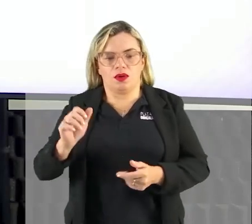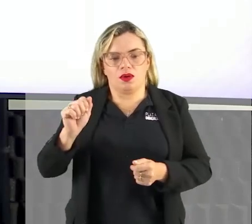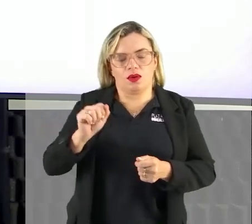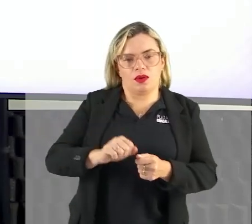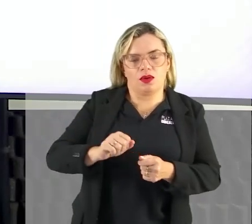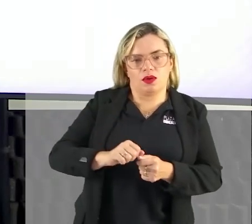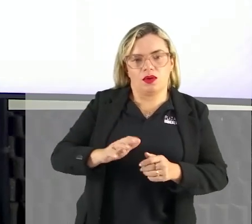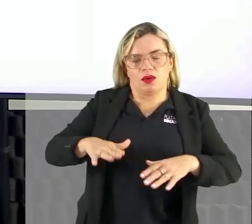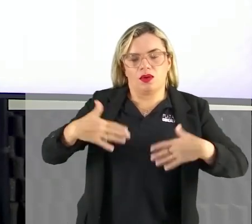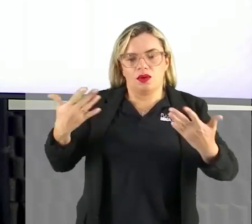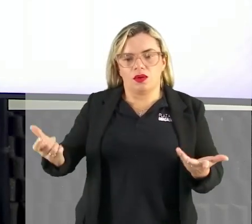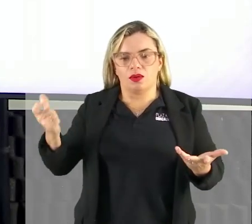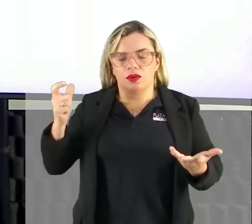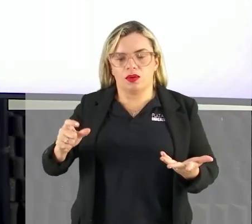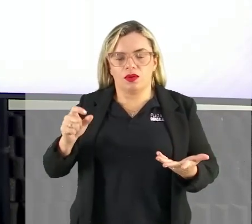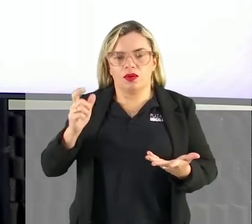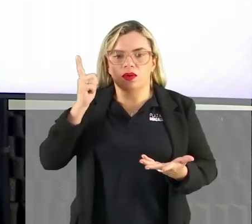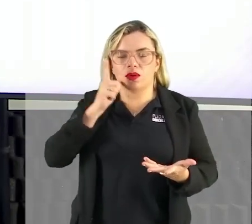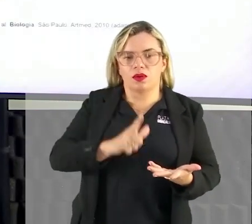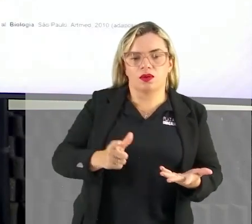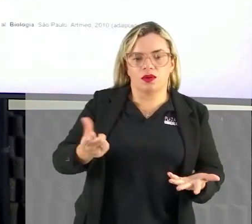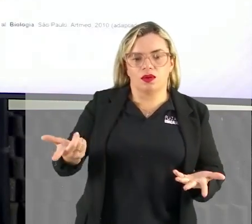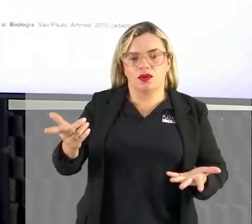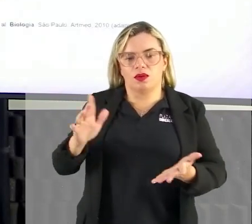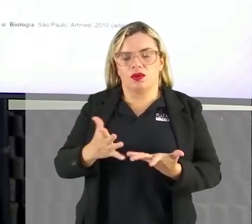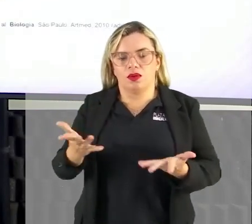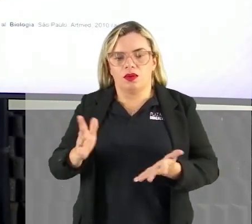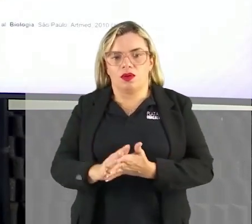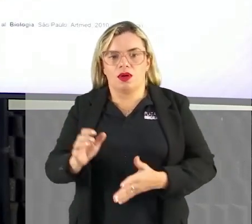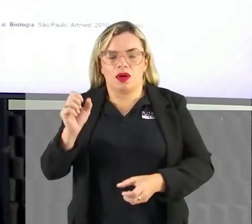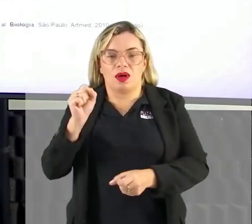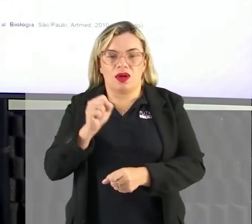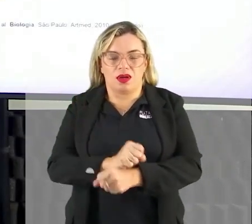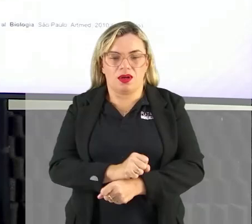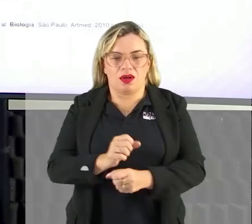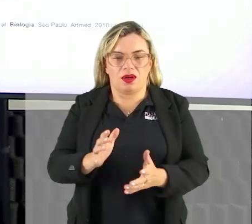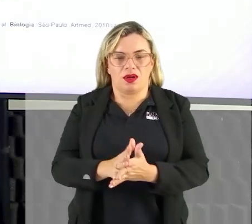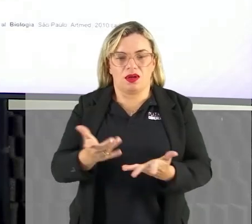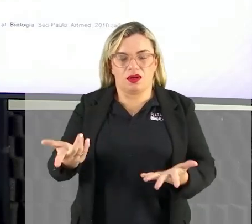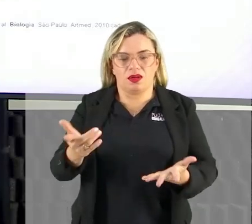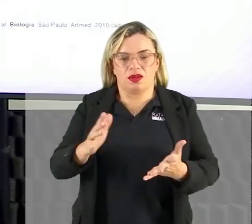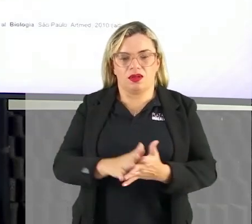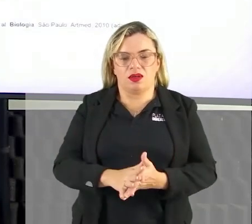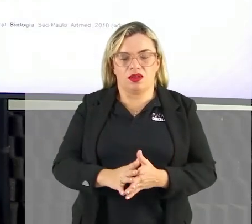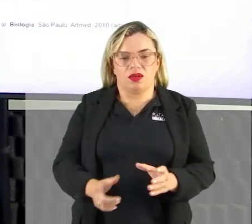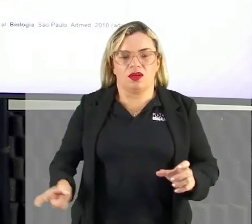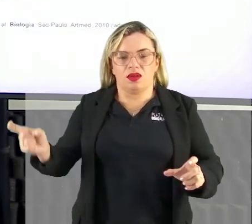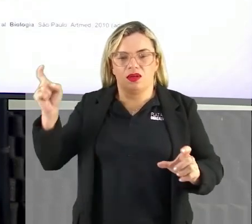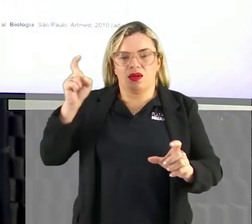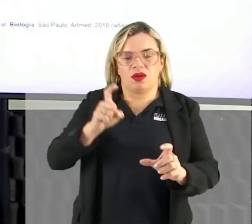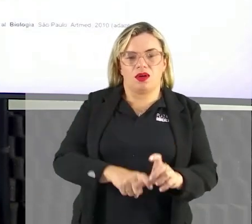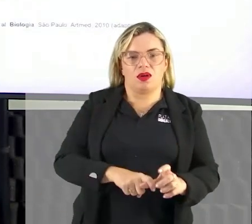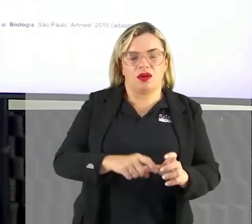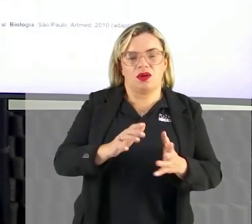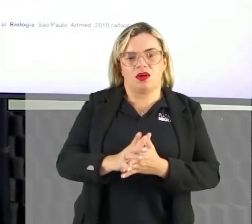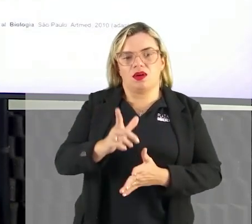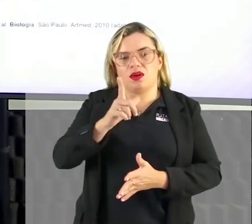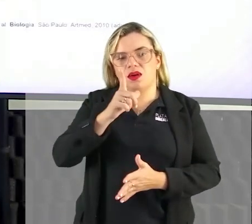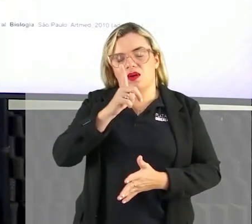que as plantas parassem de depender da água, né? Da água